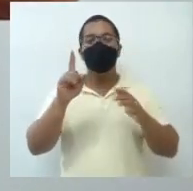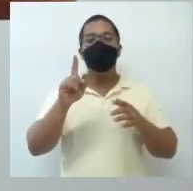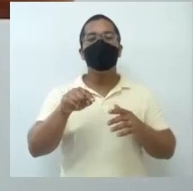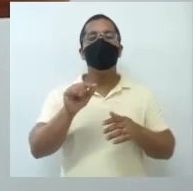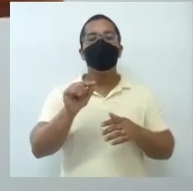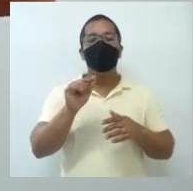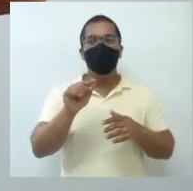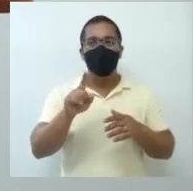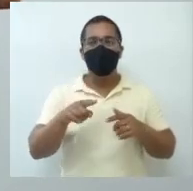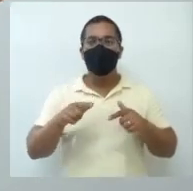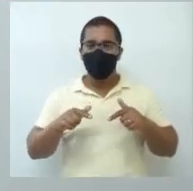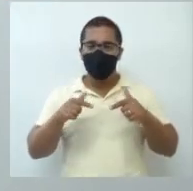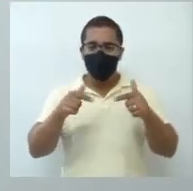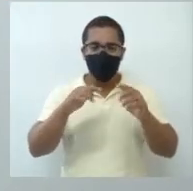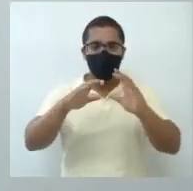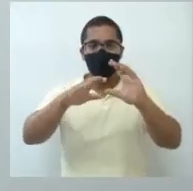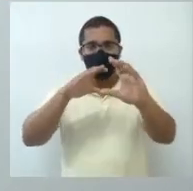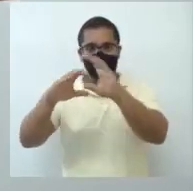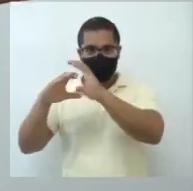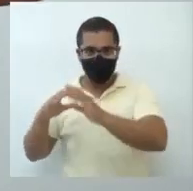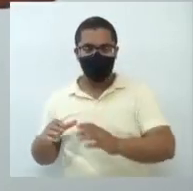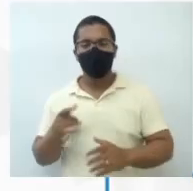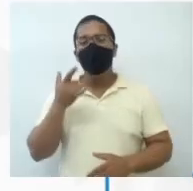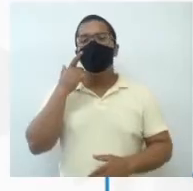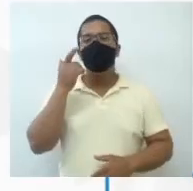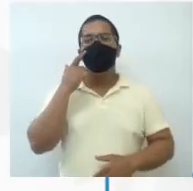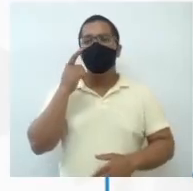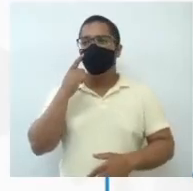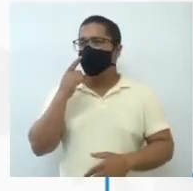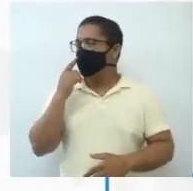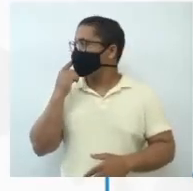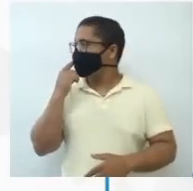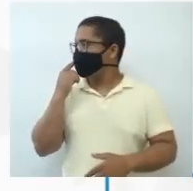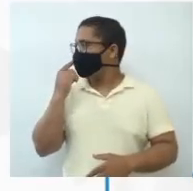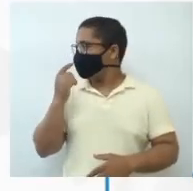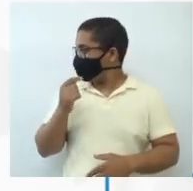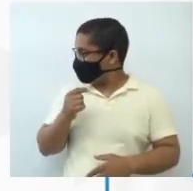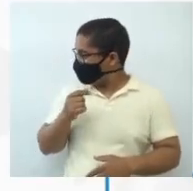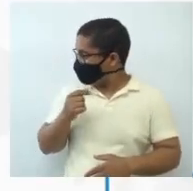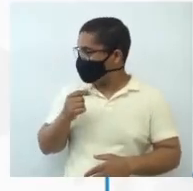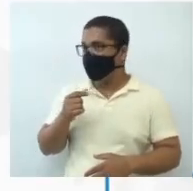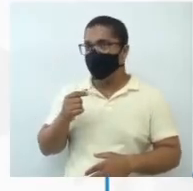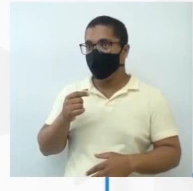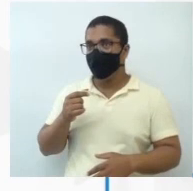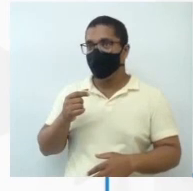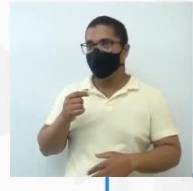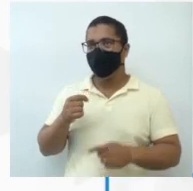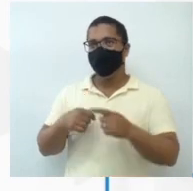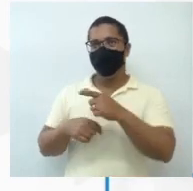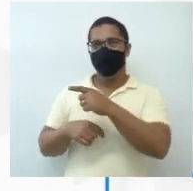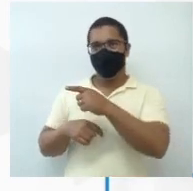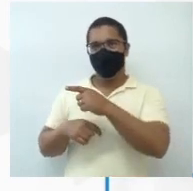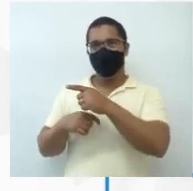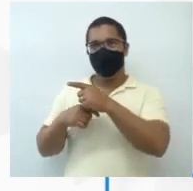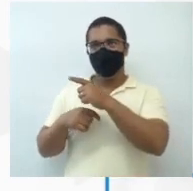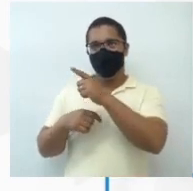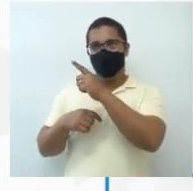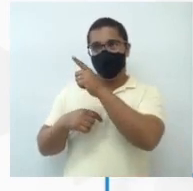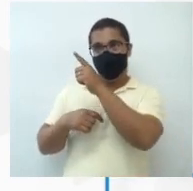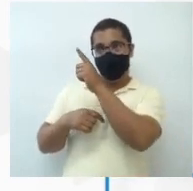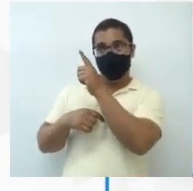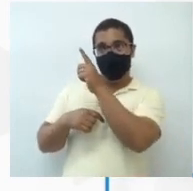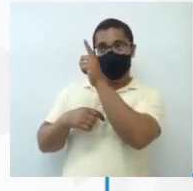ação comunicativa Dá uma olhadinha aí fica aí teu olhar nesse isso lá de de hoje é o tema teoria